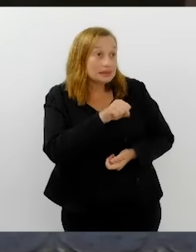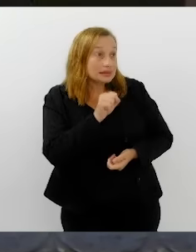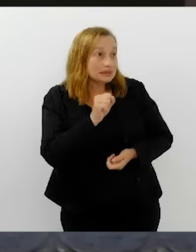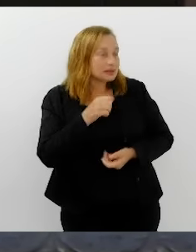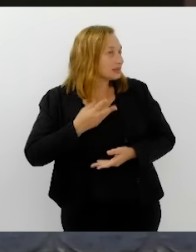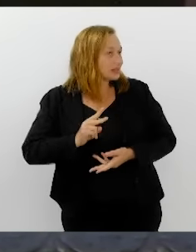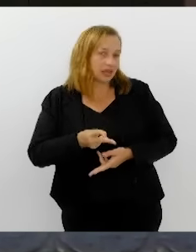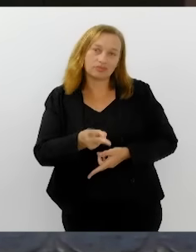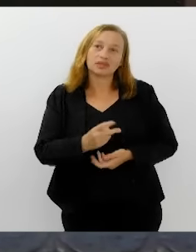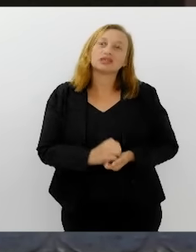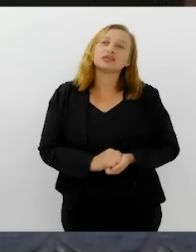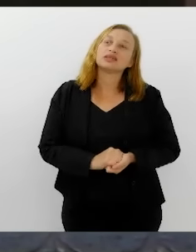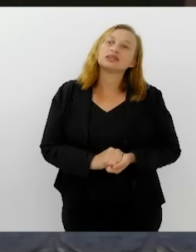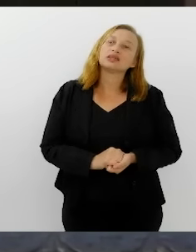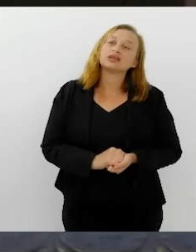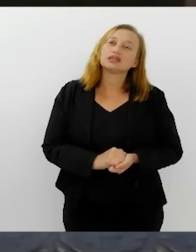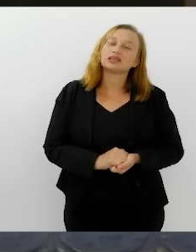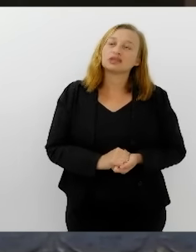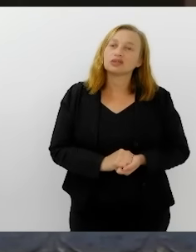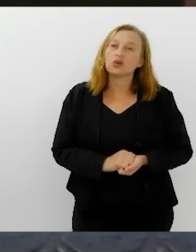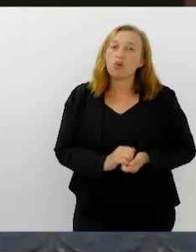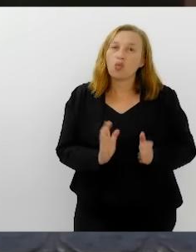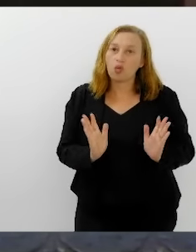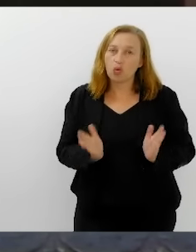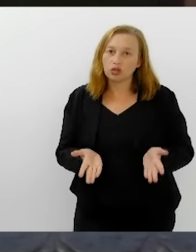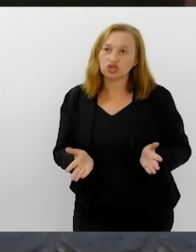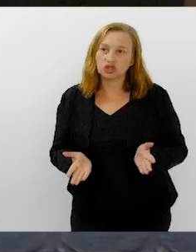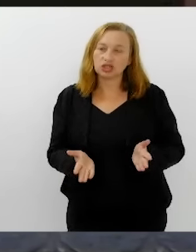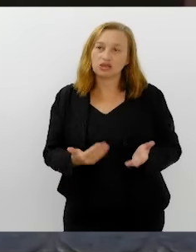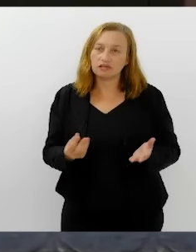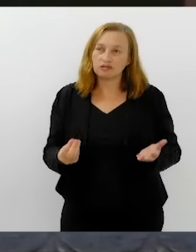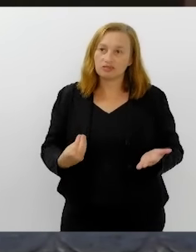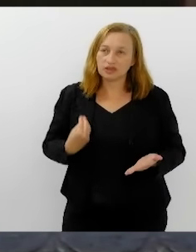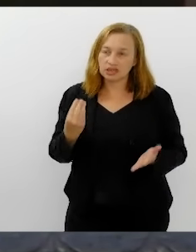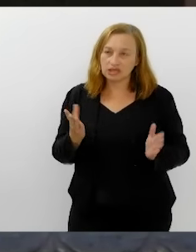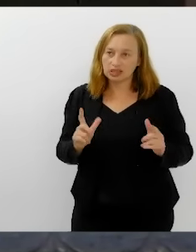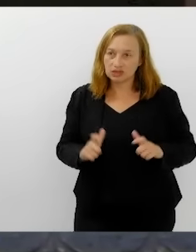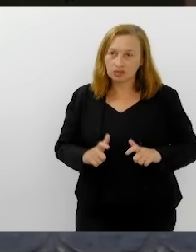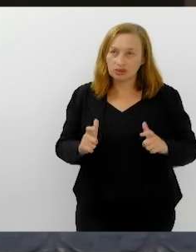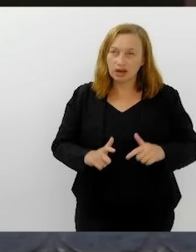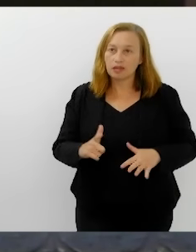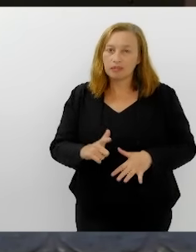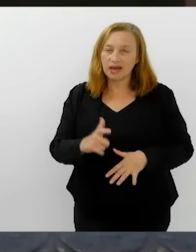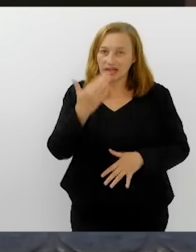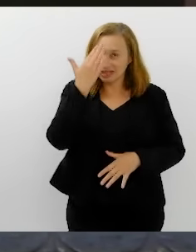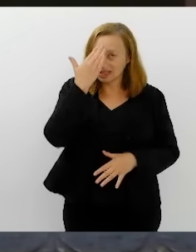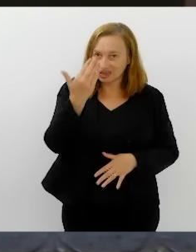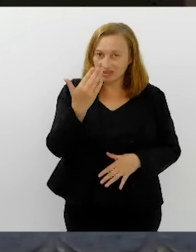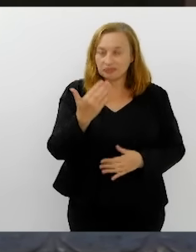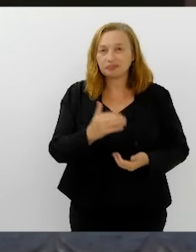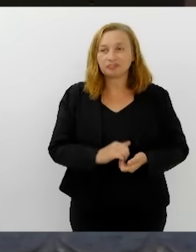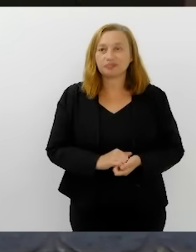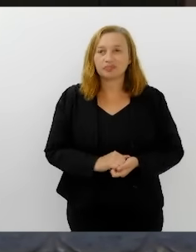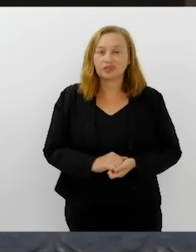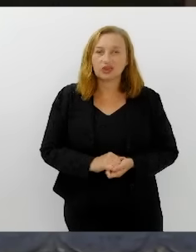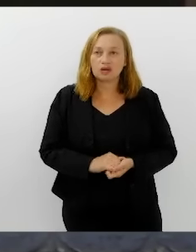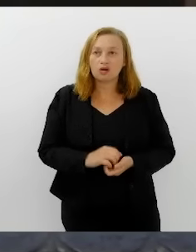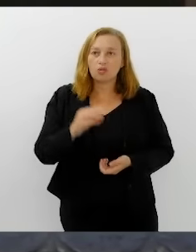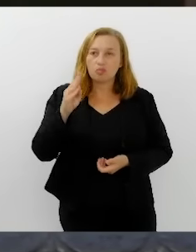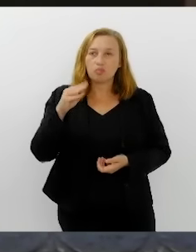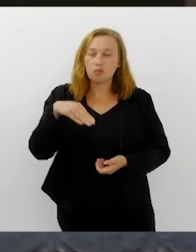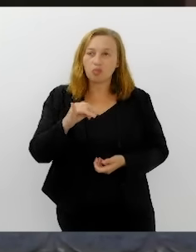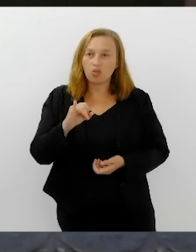todo. E hoje eu estou aqui para agradecer ao Monsenhor,